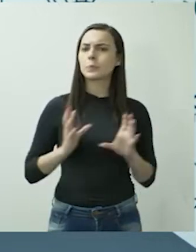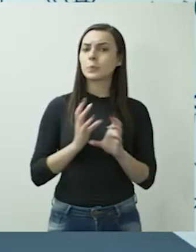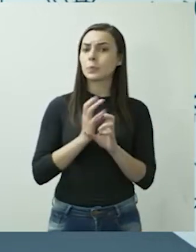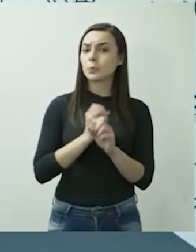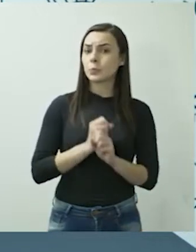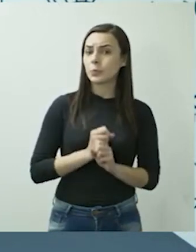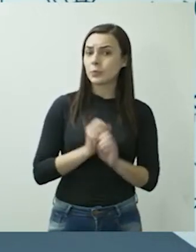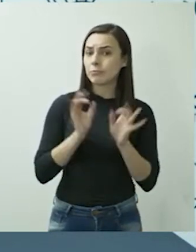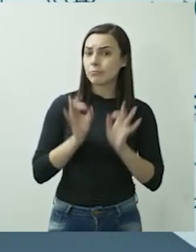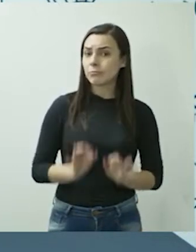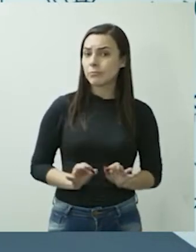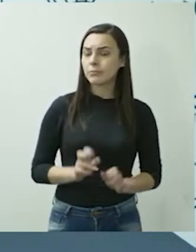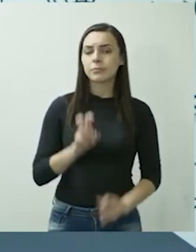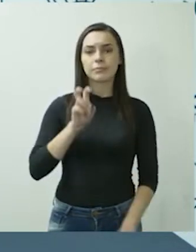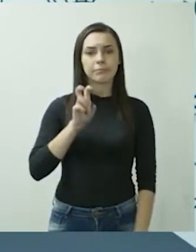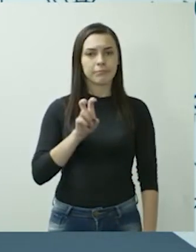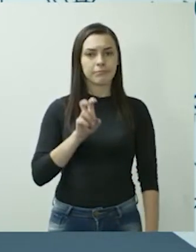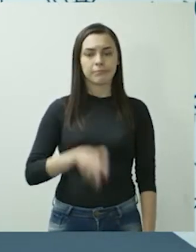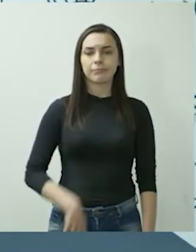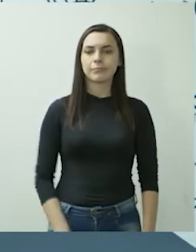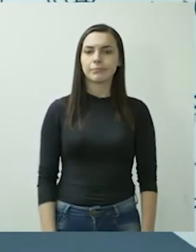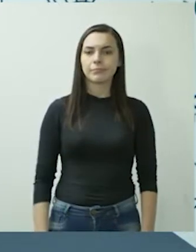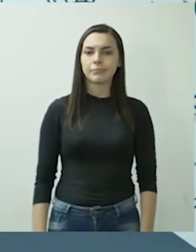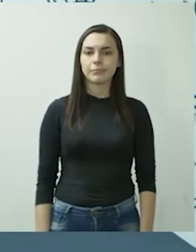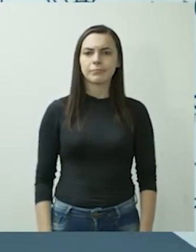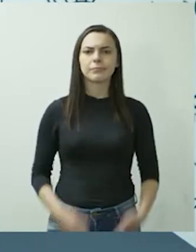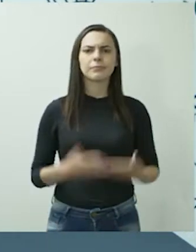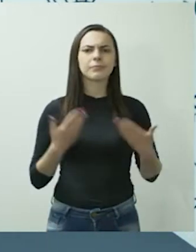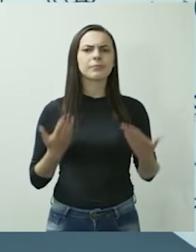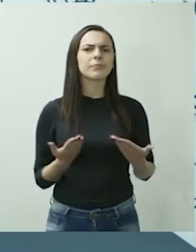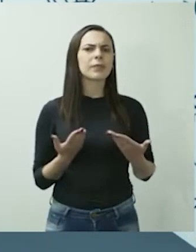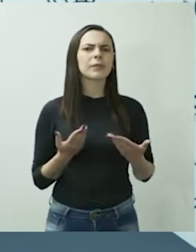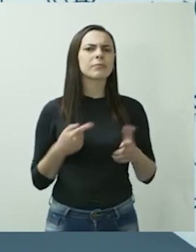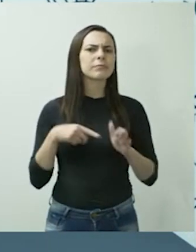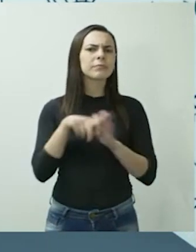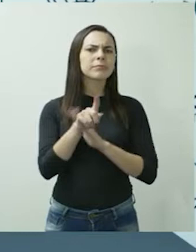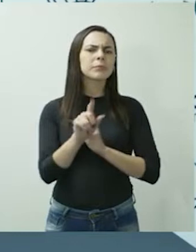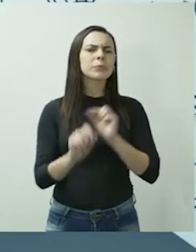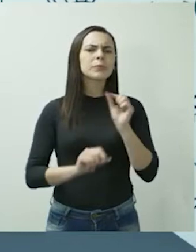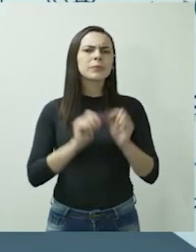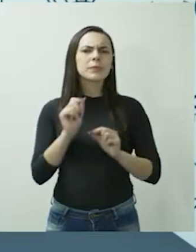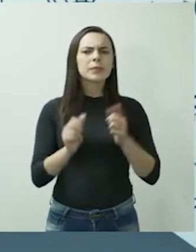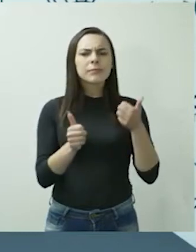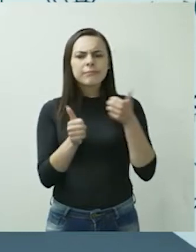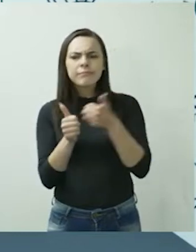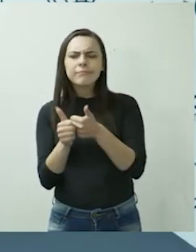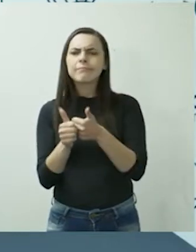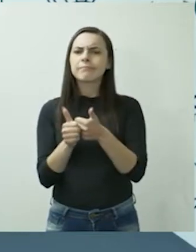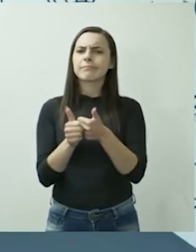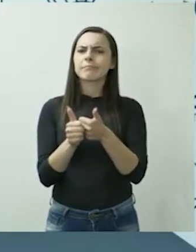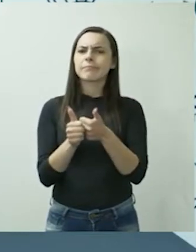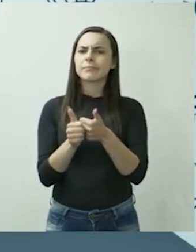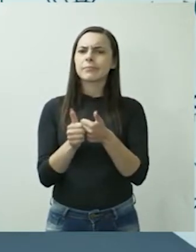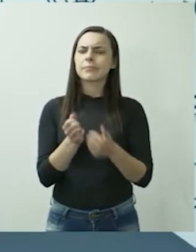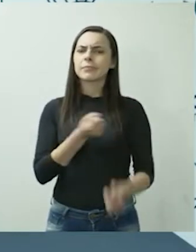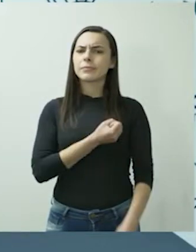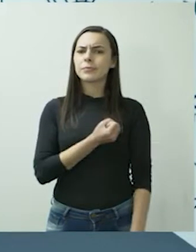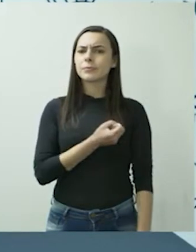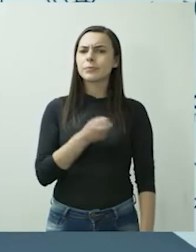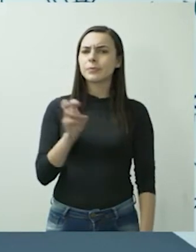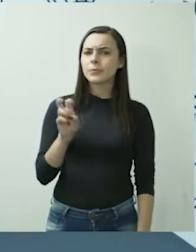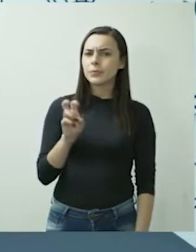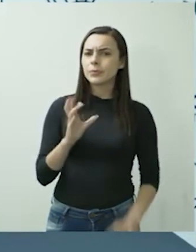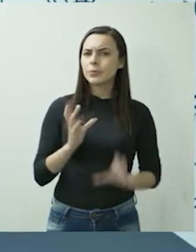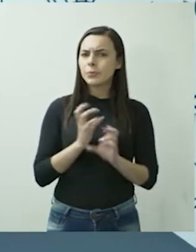total era 5. Então, quem chegou mais próximo desse número 5, que era